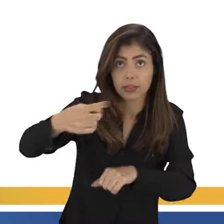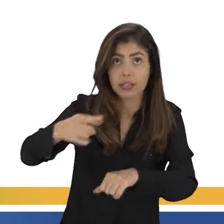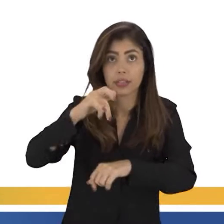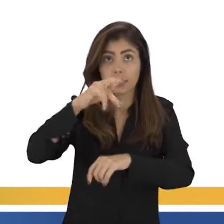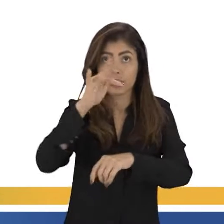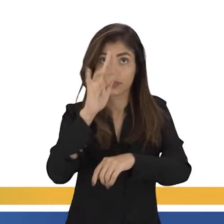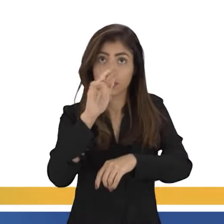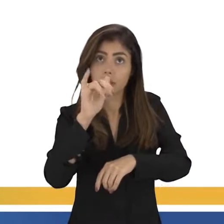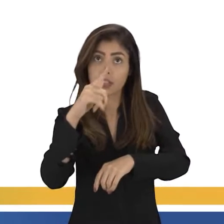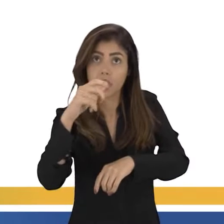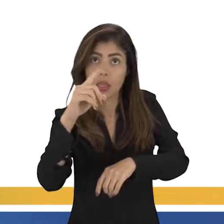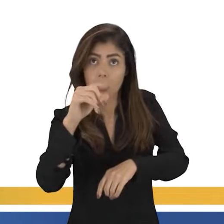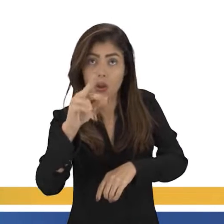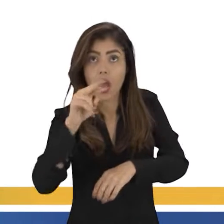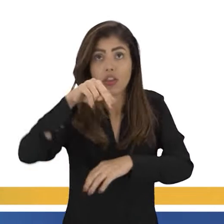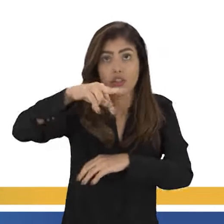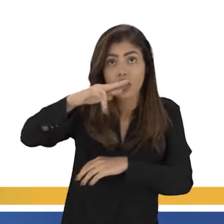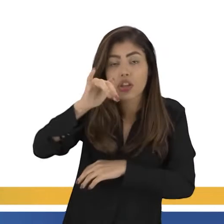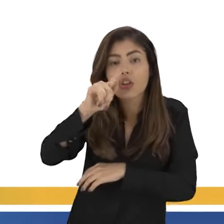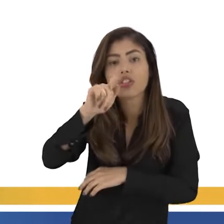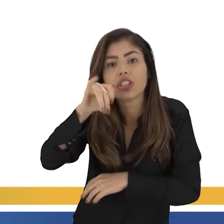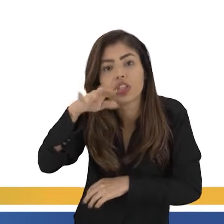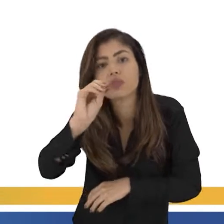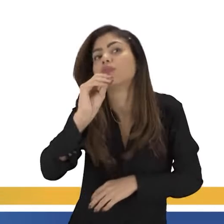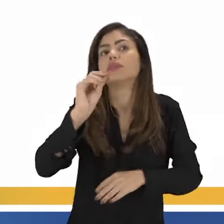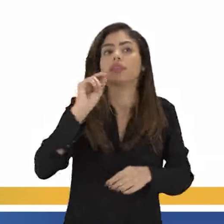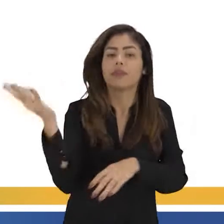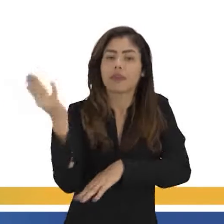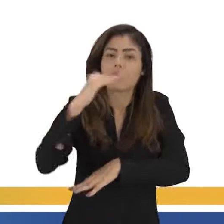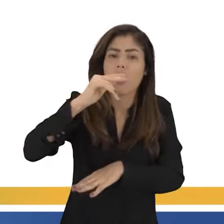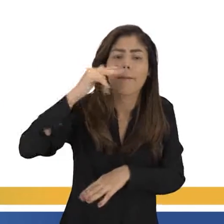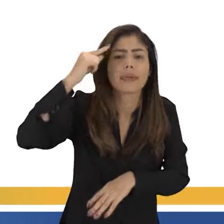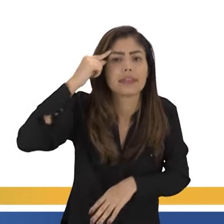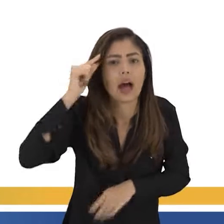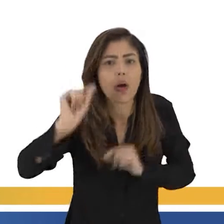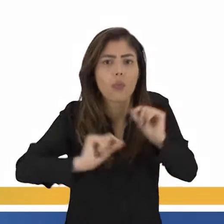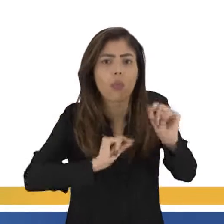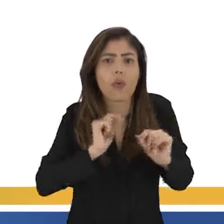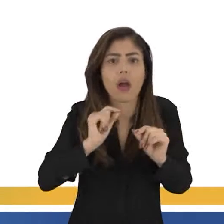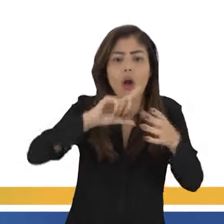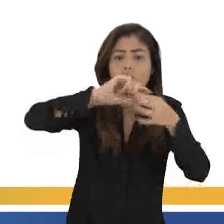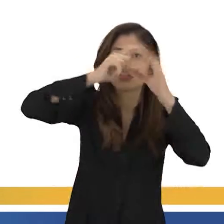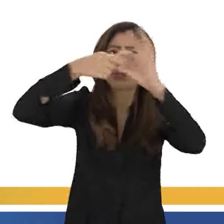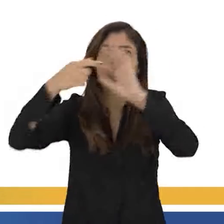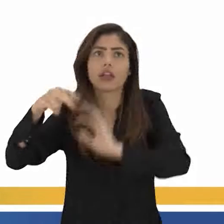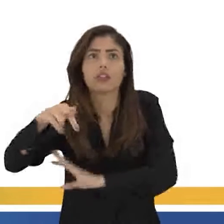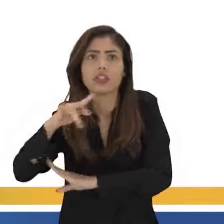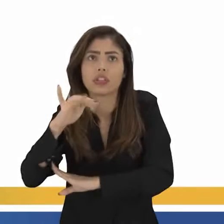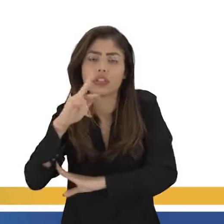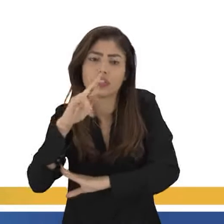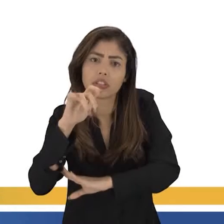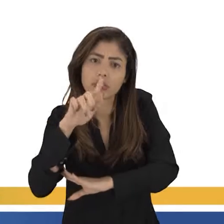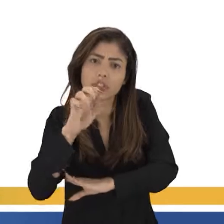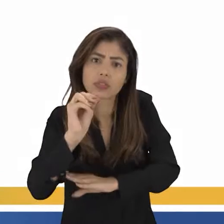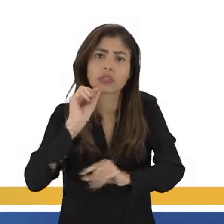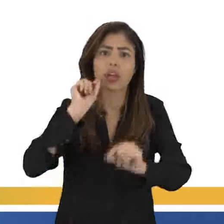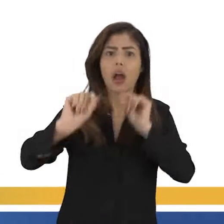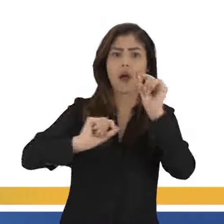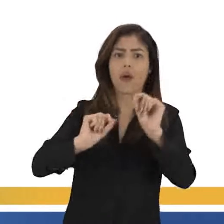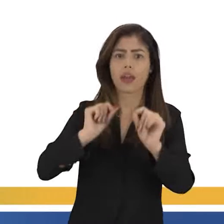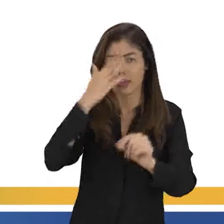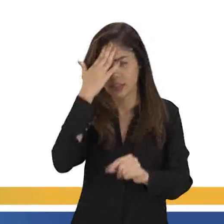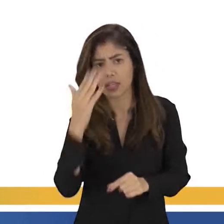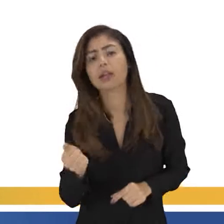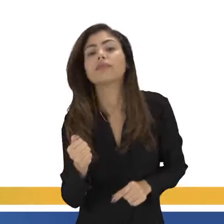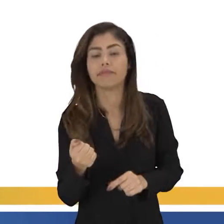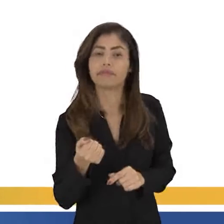bactérias fixadoras de nitrogênio. Então, galera, vamos lá. O ciclo de nitrogênio, vocês sabem, né?